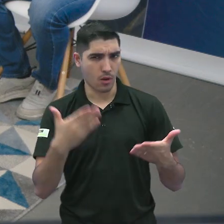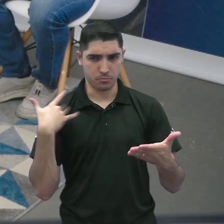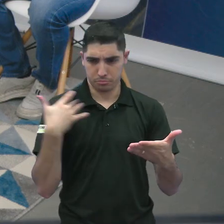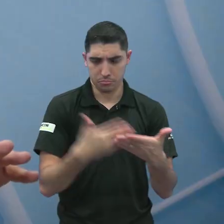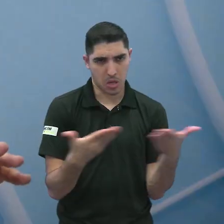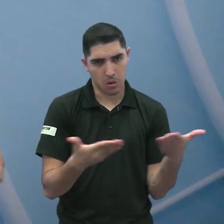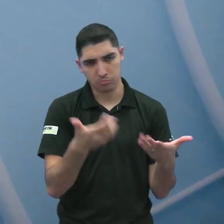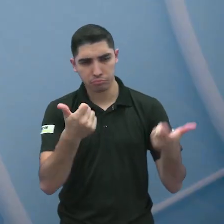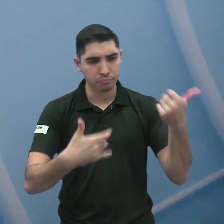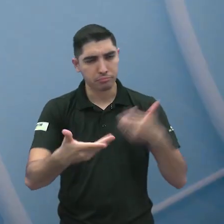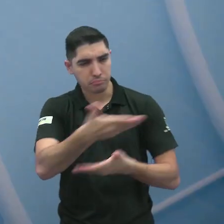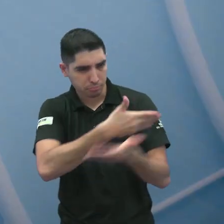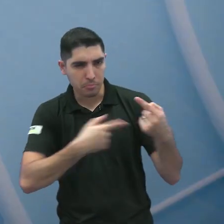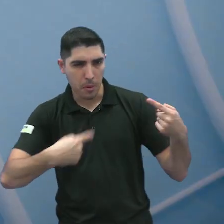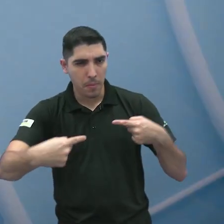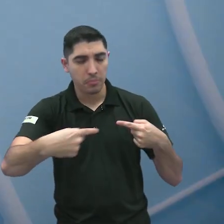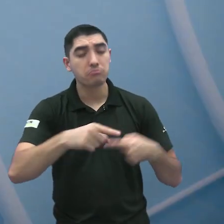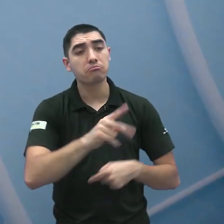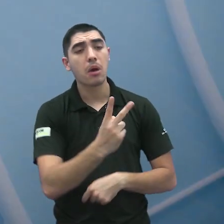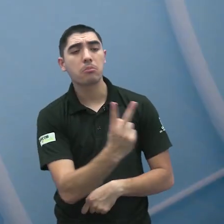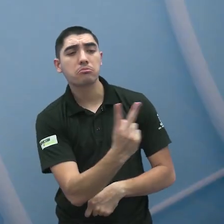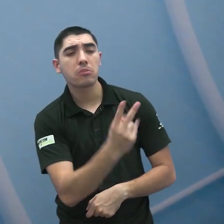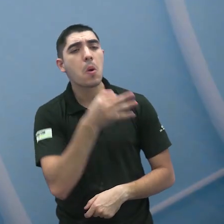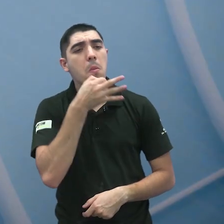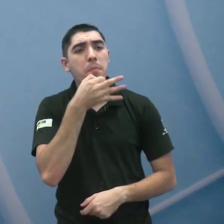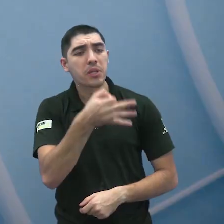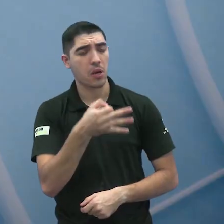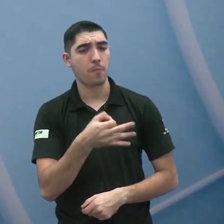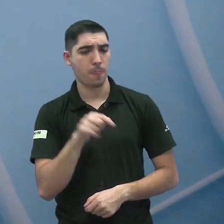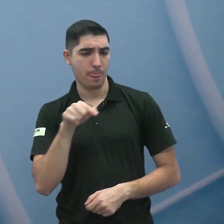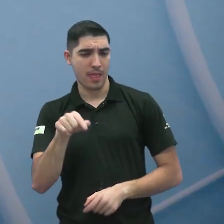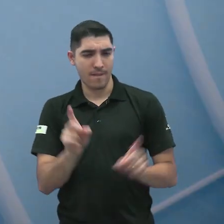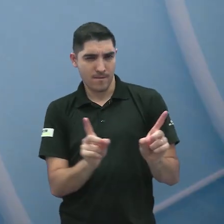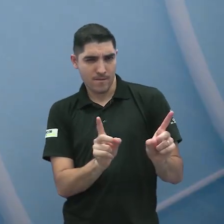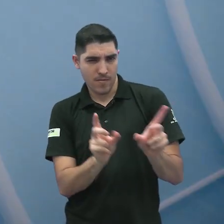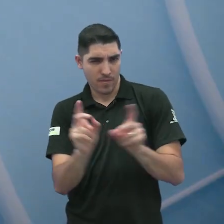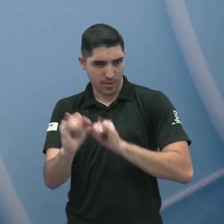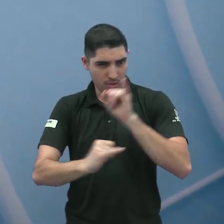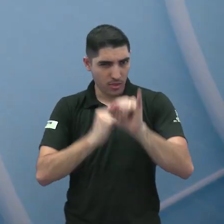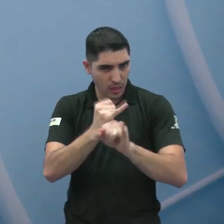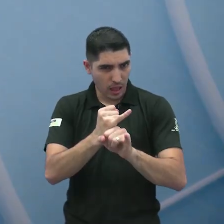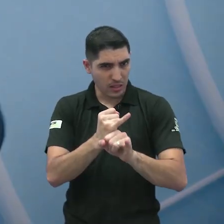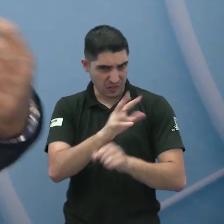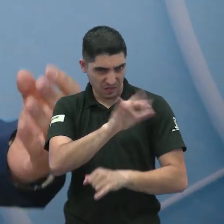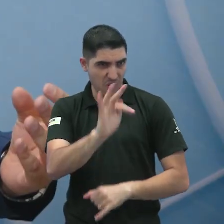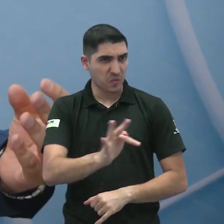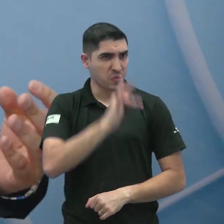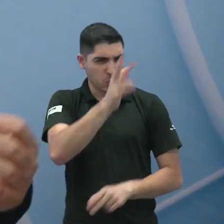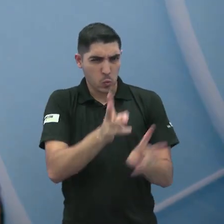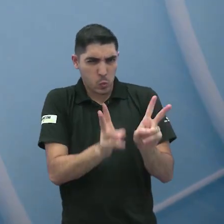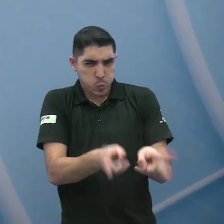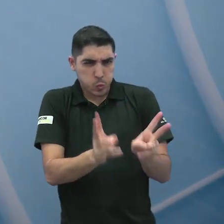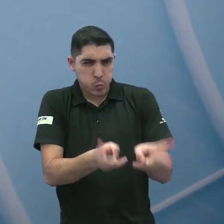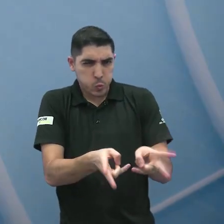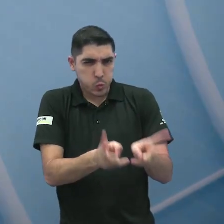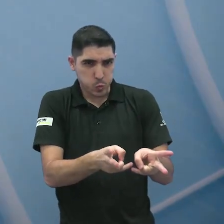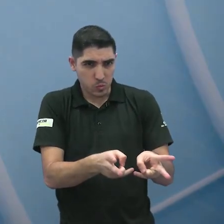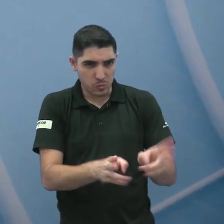até esse ponto, vocês acreditam que as vendas, né, do e-commerce continuem a